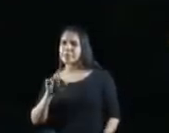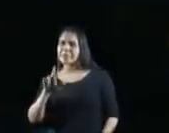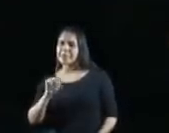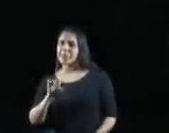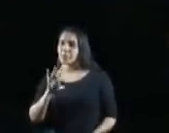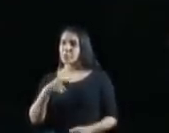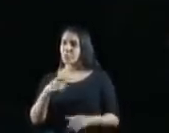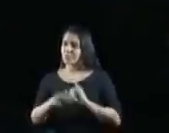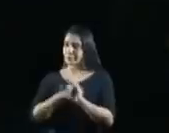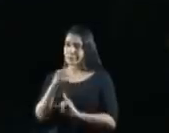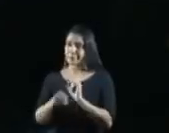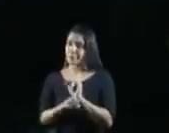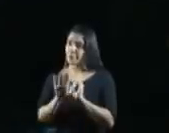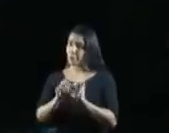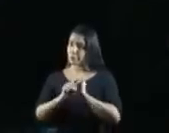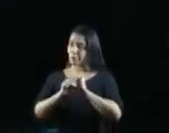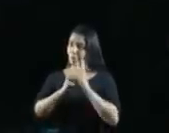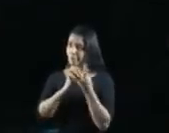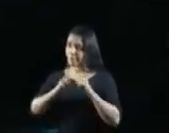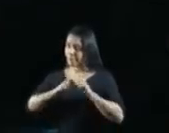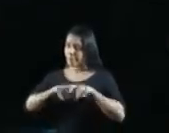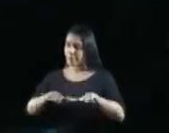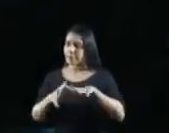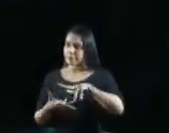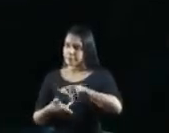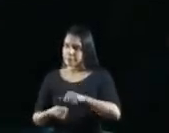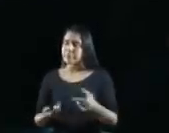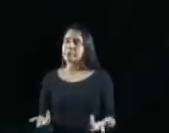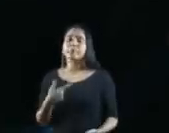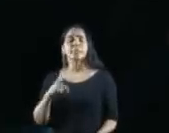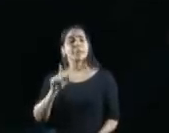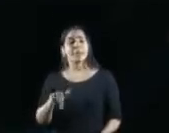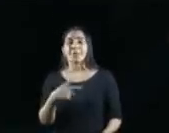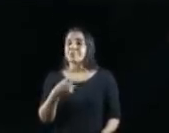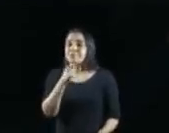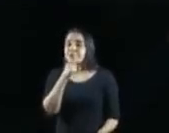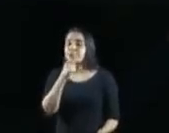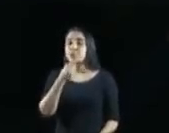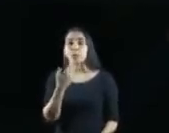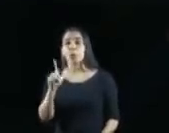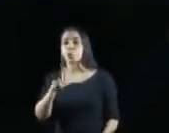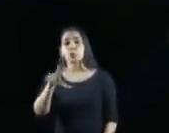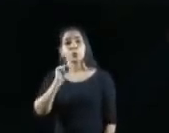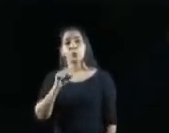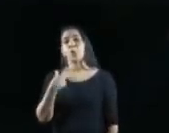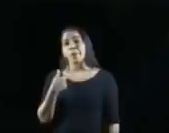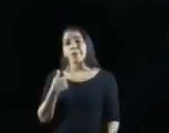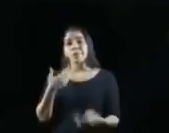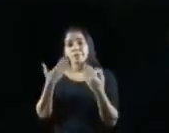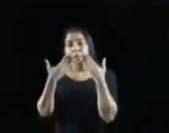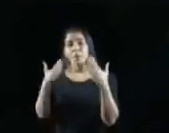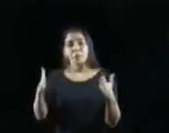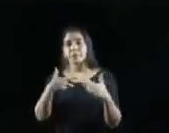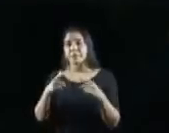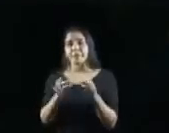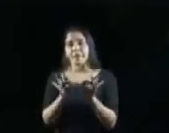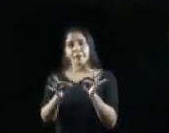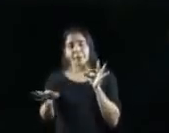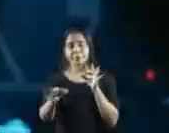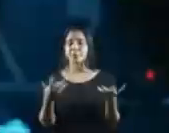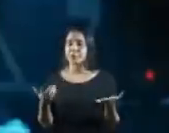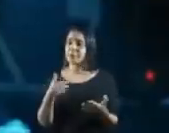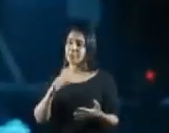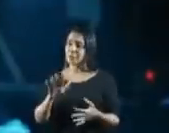não existe outra opção senão nos apresentar à distância. Mas essa